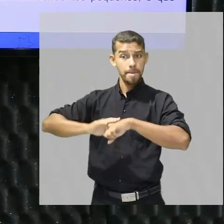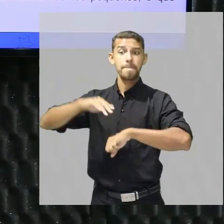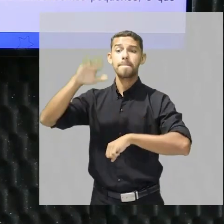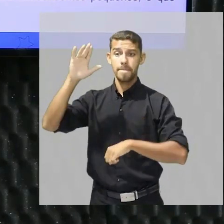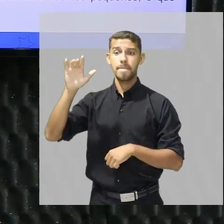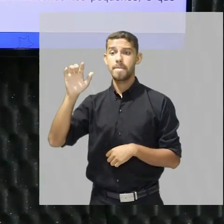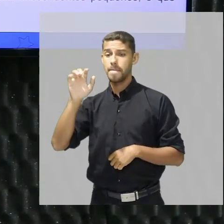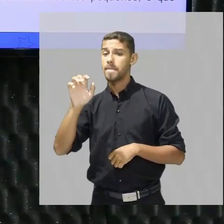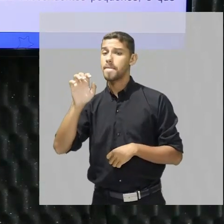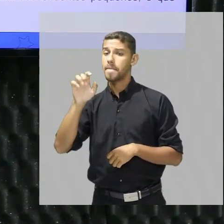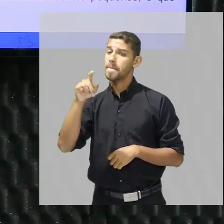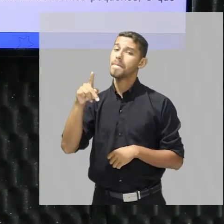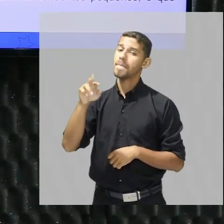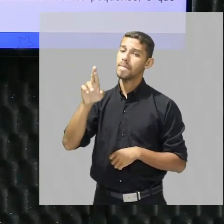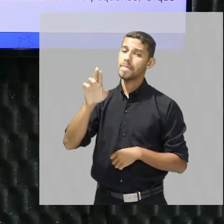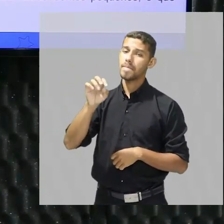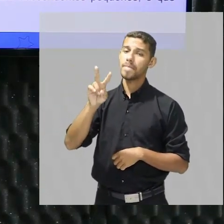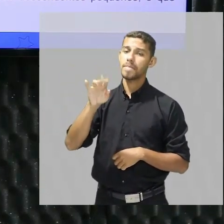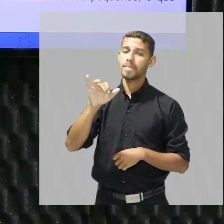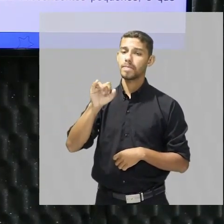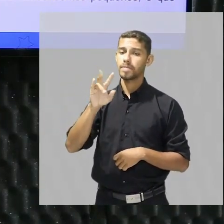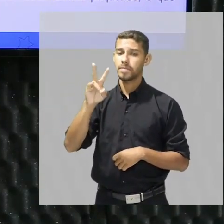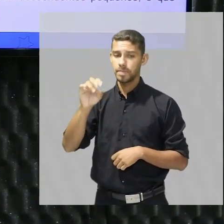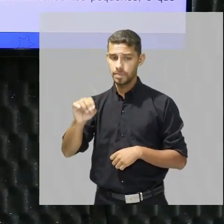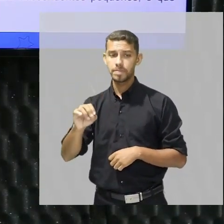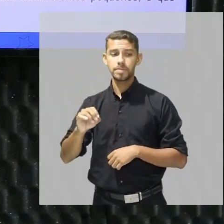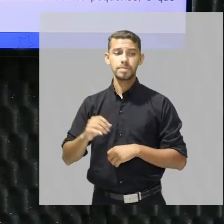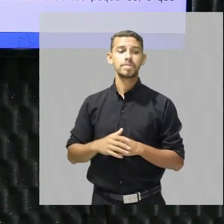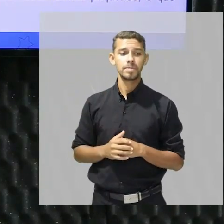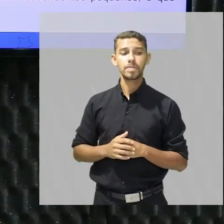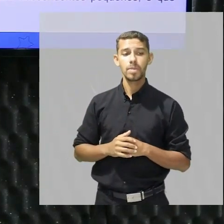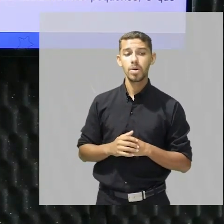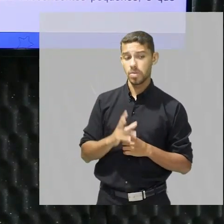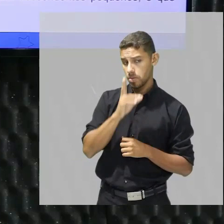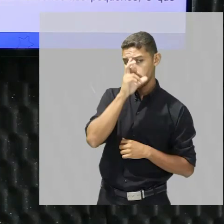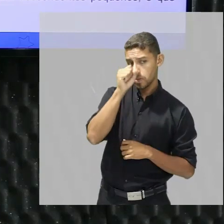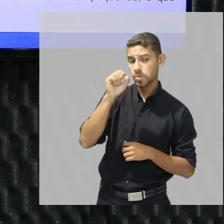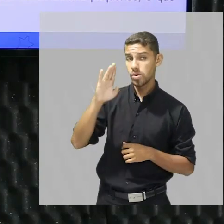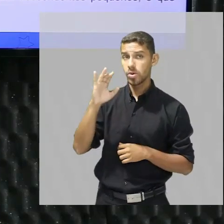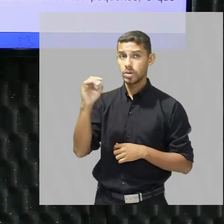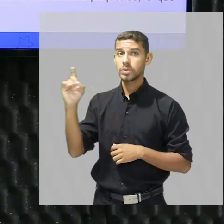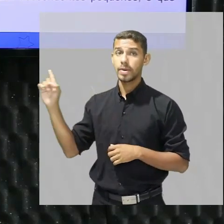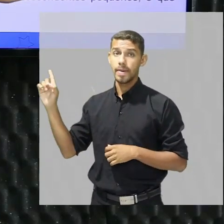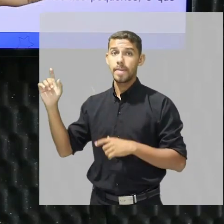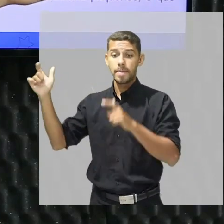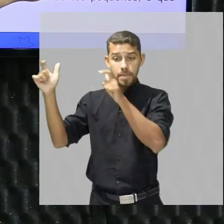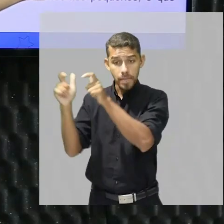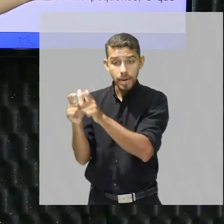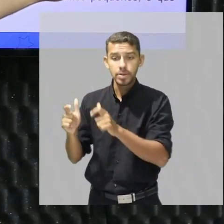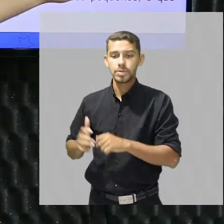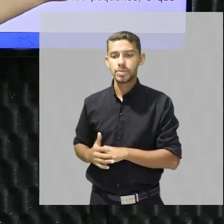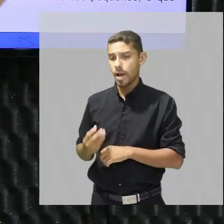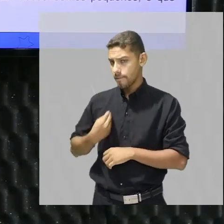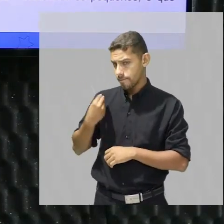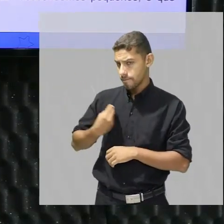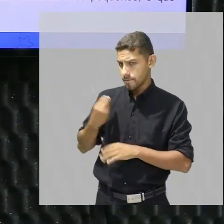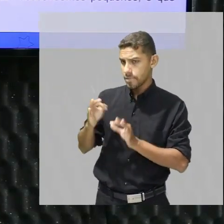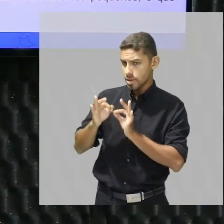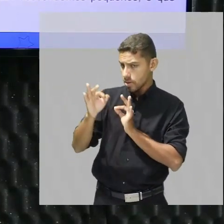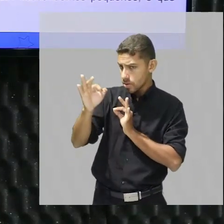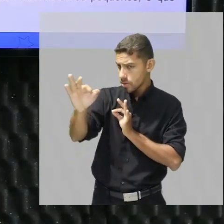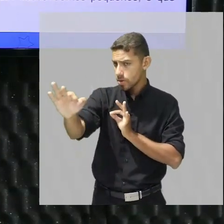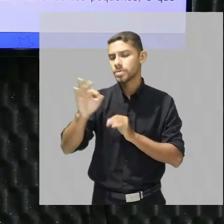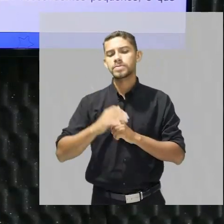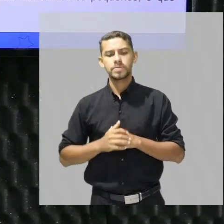estável e provável, com relação ao potencial biótico baixo, duração de vida longa, com reprodução